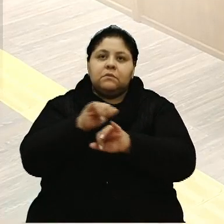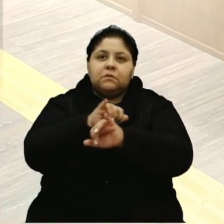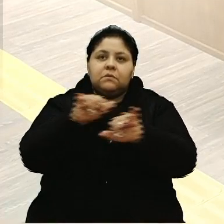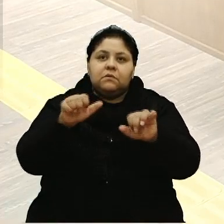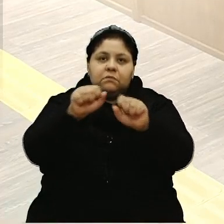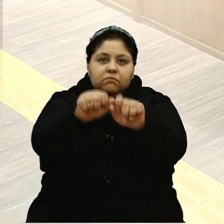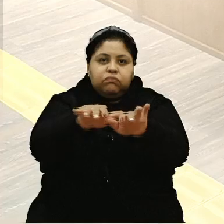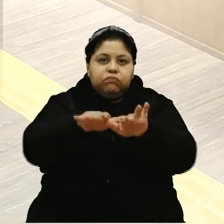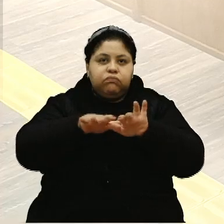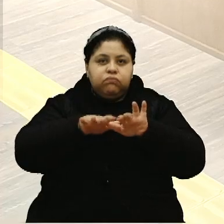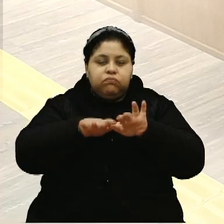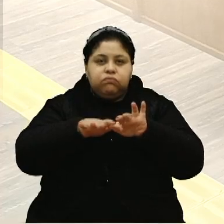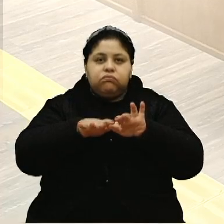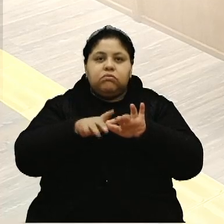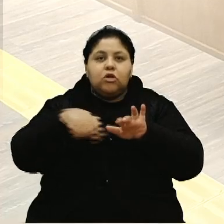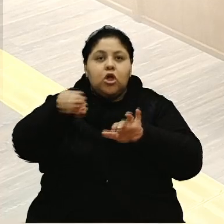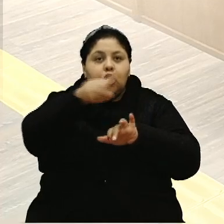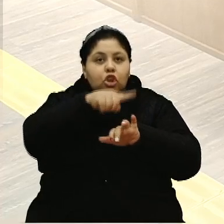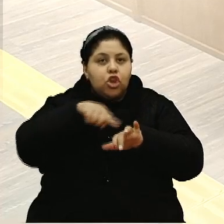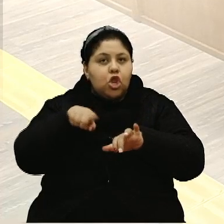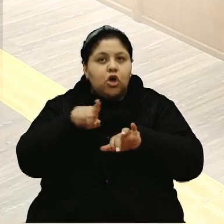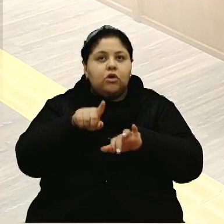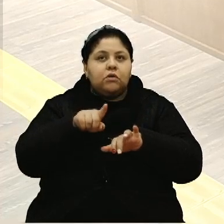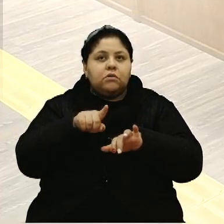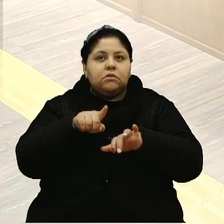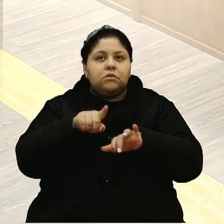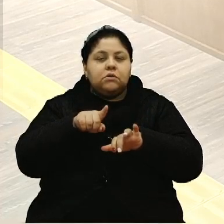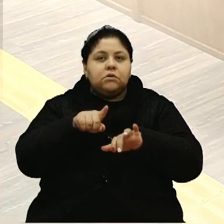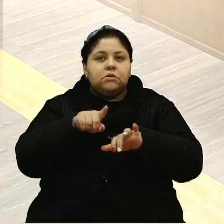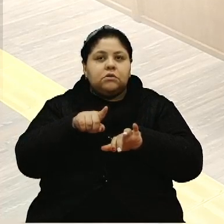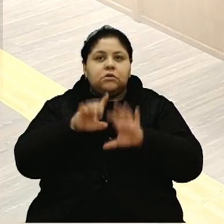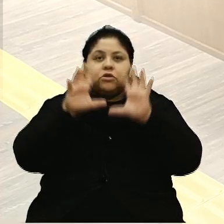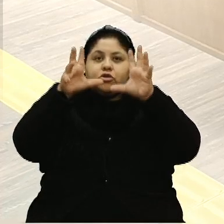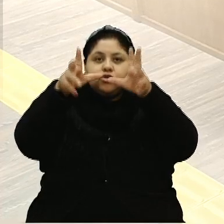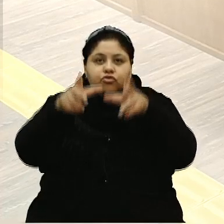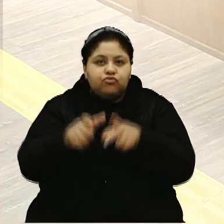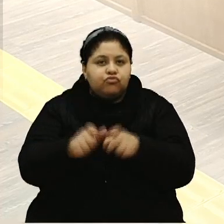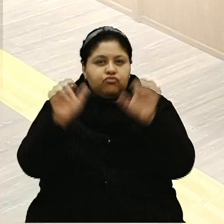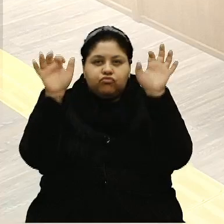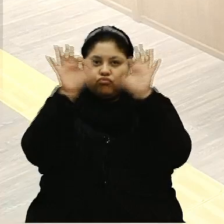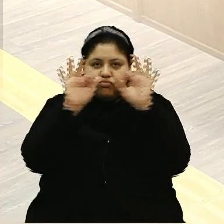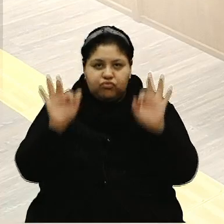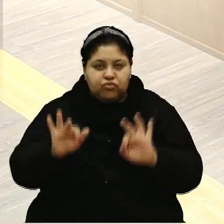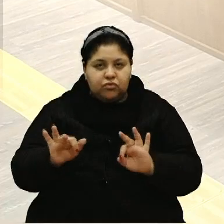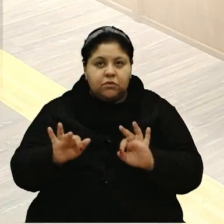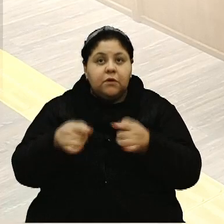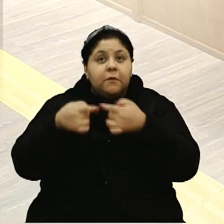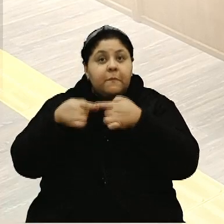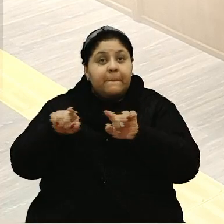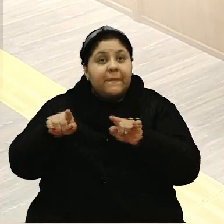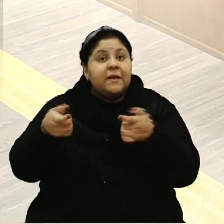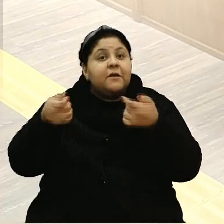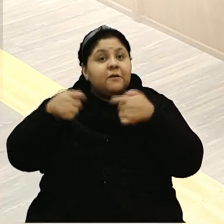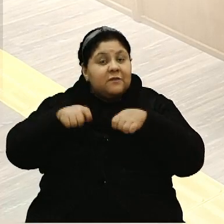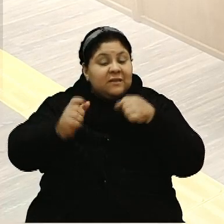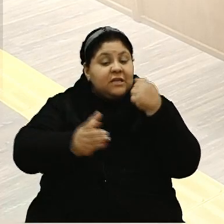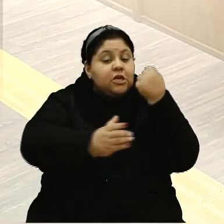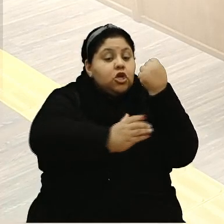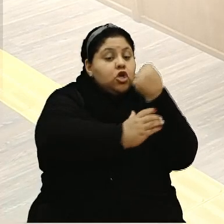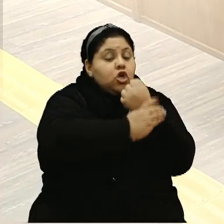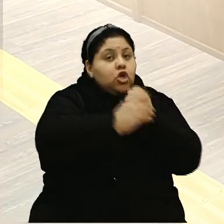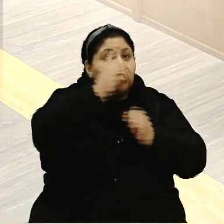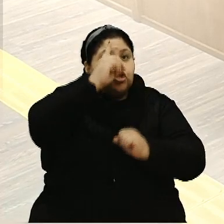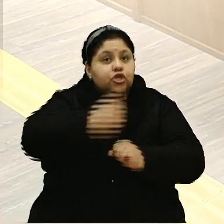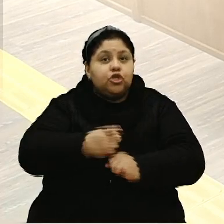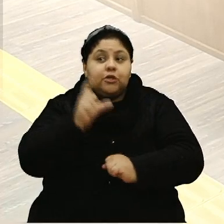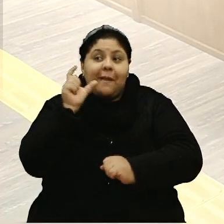plenário cheio, quanto nós ficamos, todos nós, extremamente felizes, mas que a gente precisa garantir esse direito da